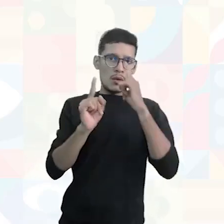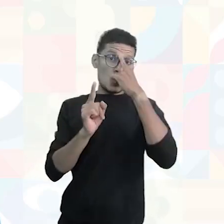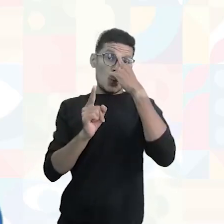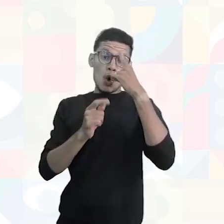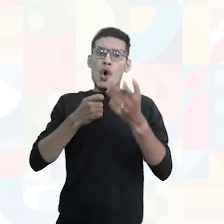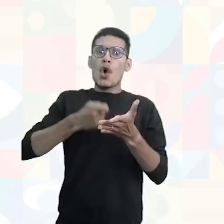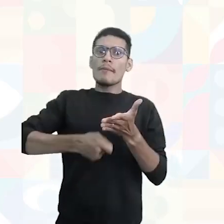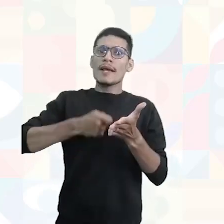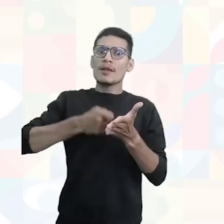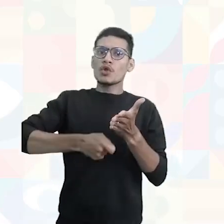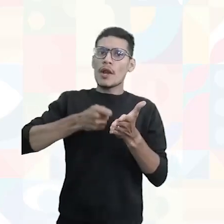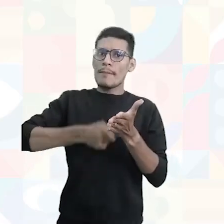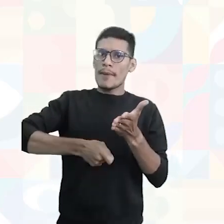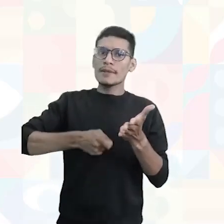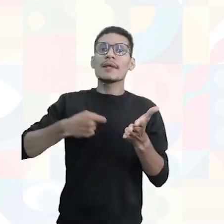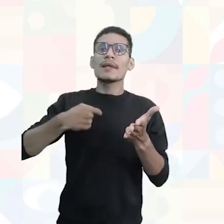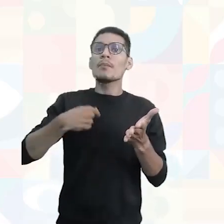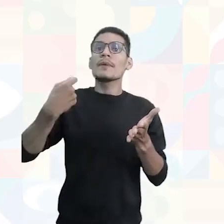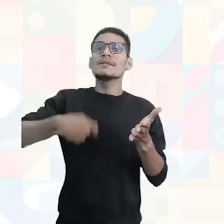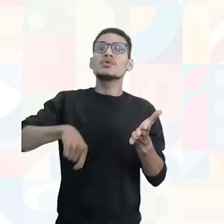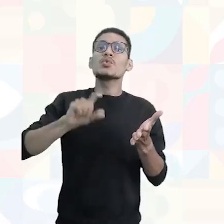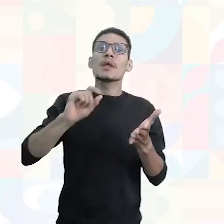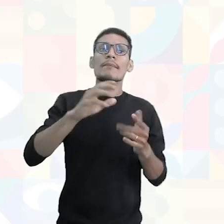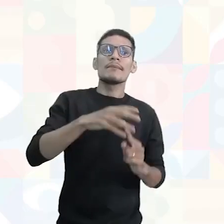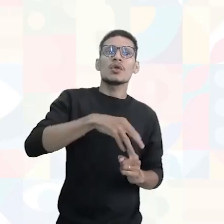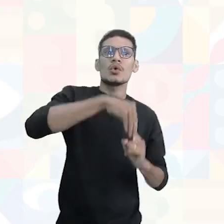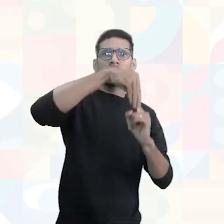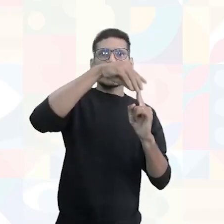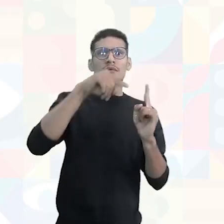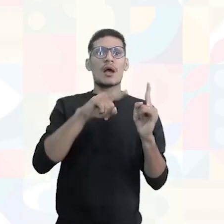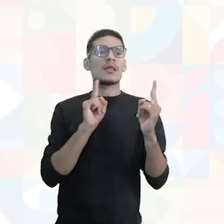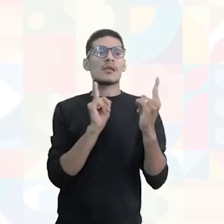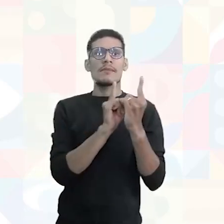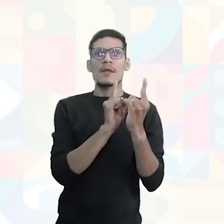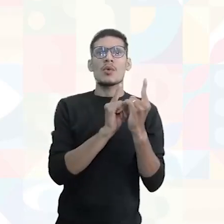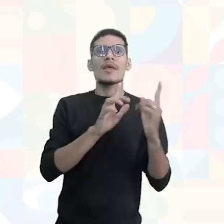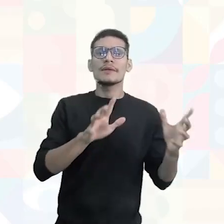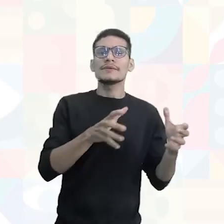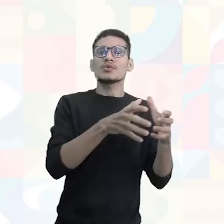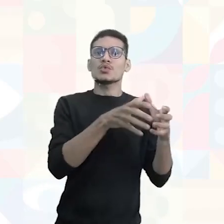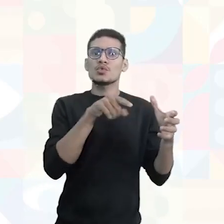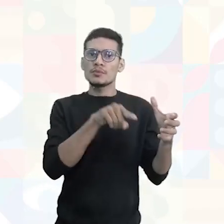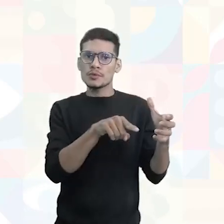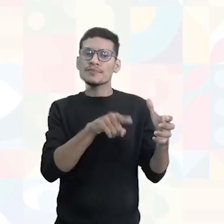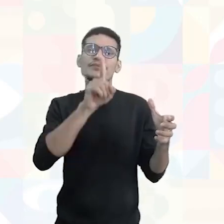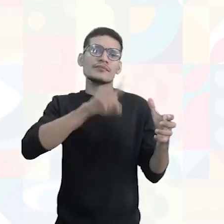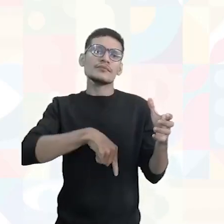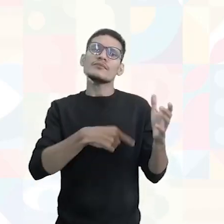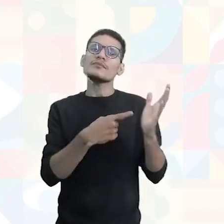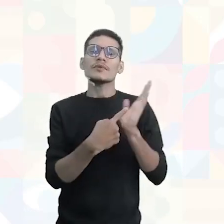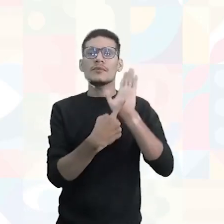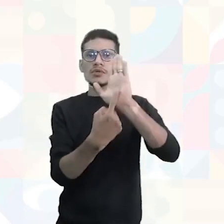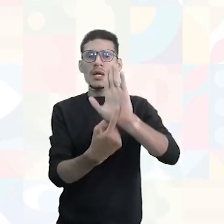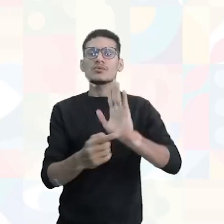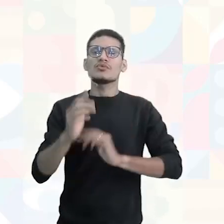Obrigatoriamente, de acordo com a lei, eu preciso dar prioridade de atendimento a esses grupos que são